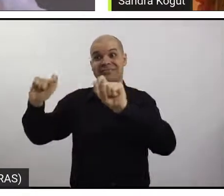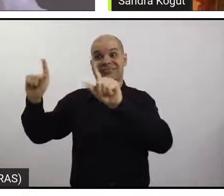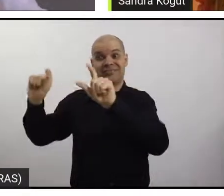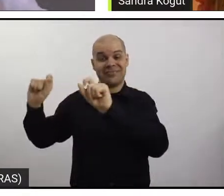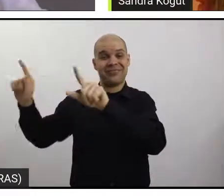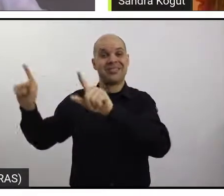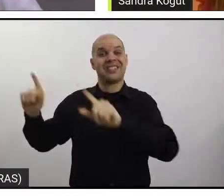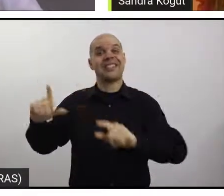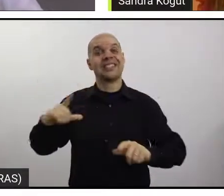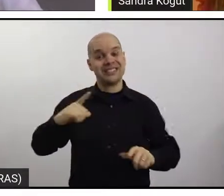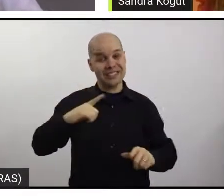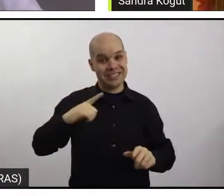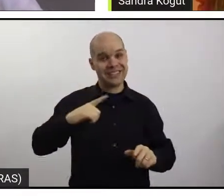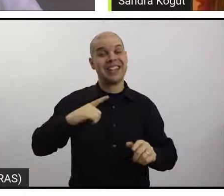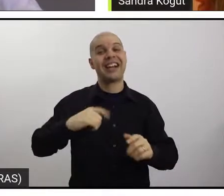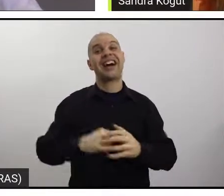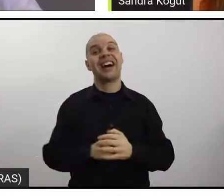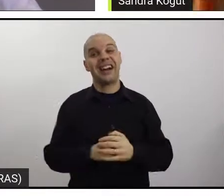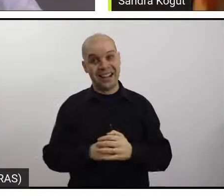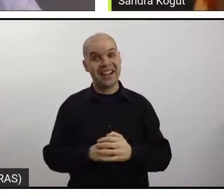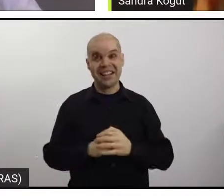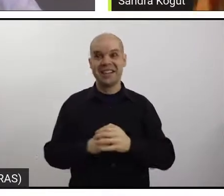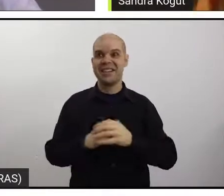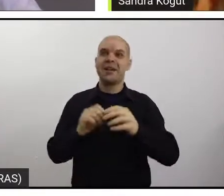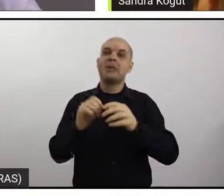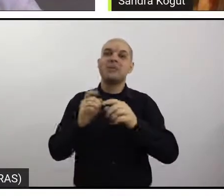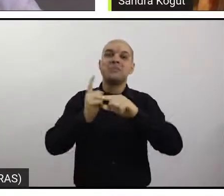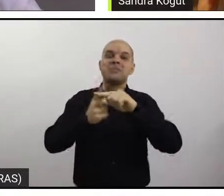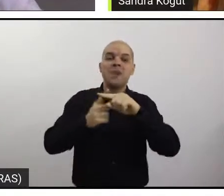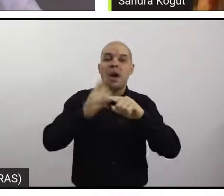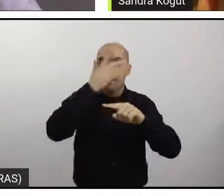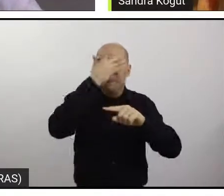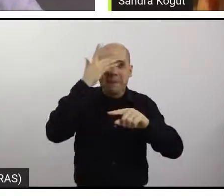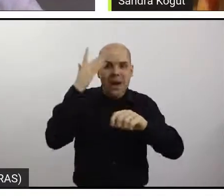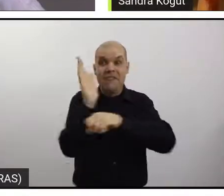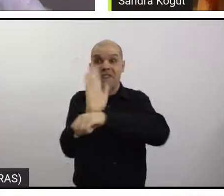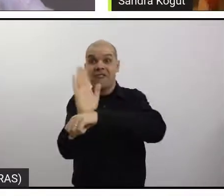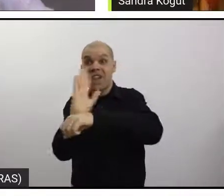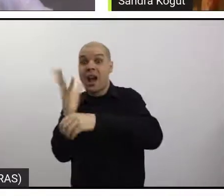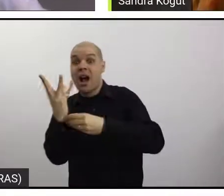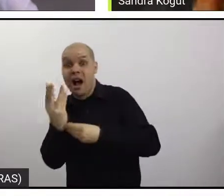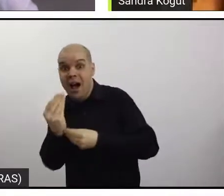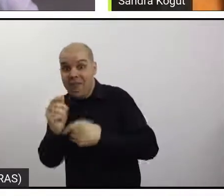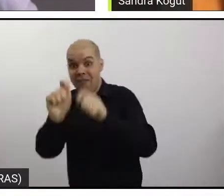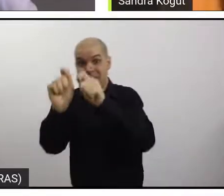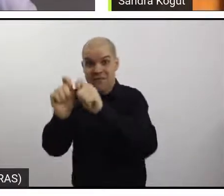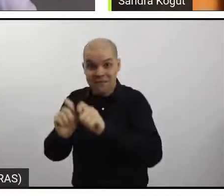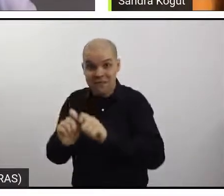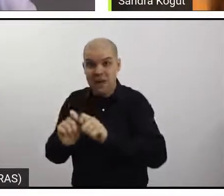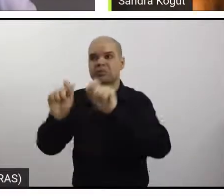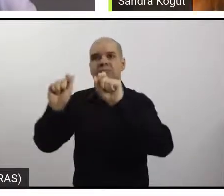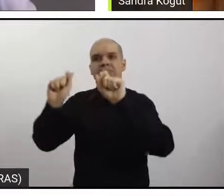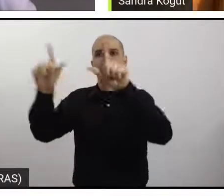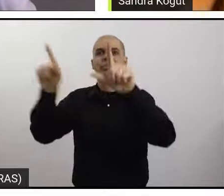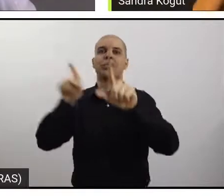de crítica de videoarte também dentro da TV Cultura. E que